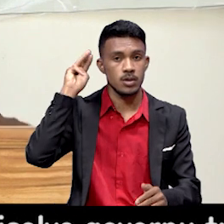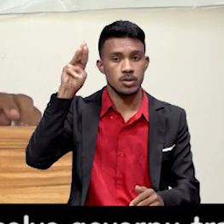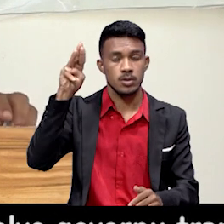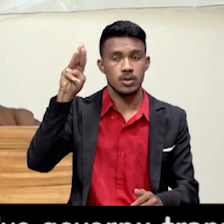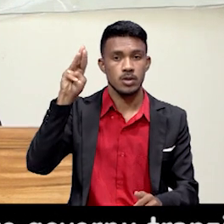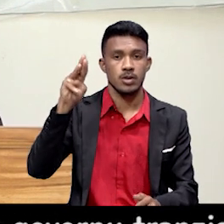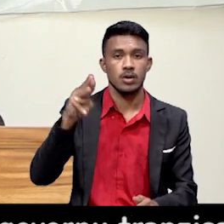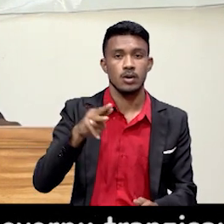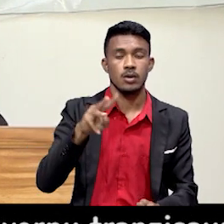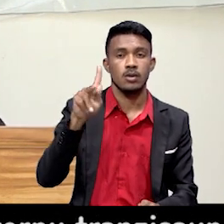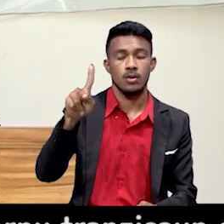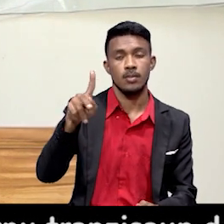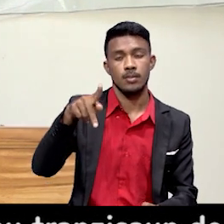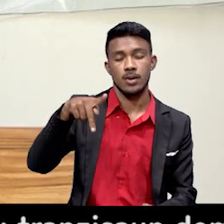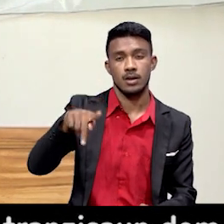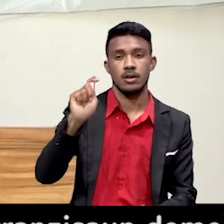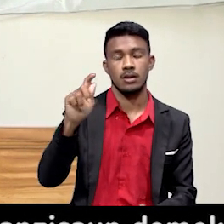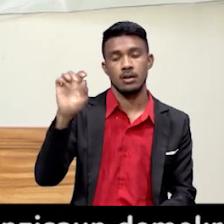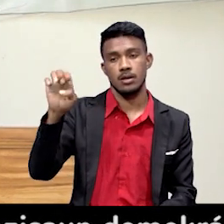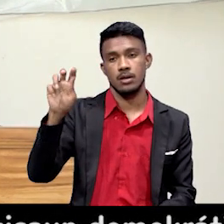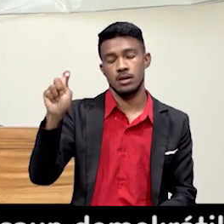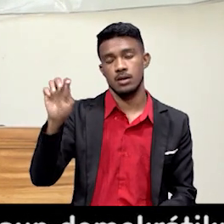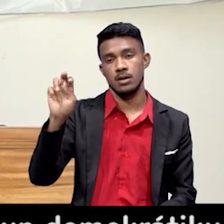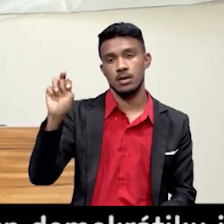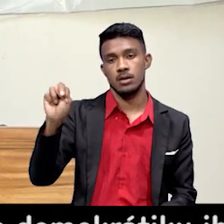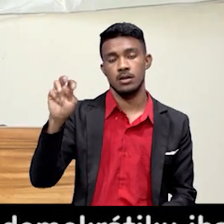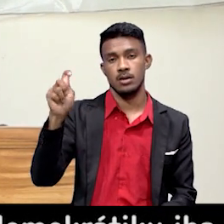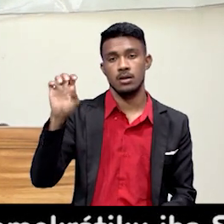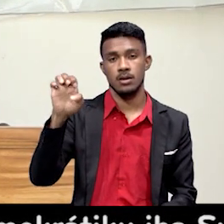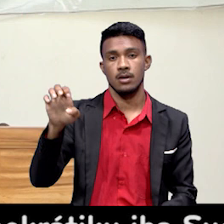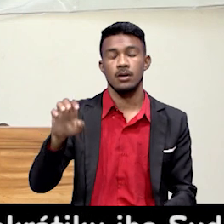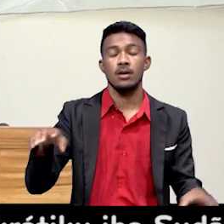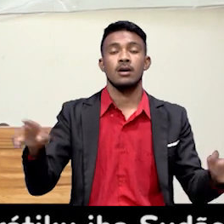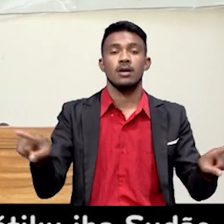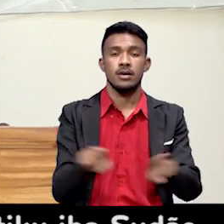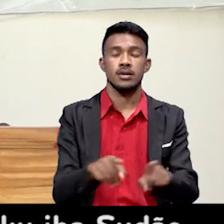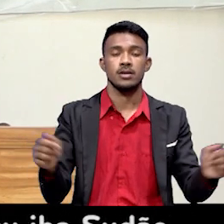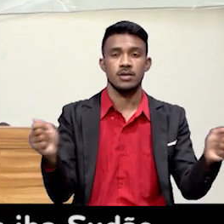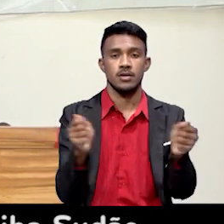sobre segurança social a fosse de fundamentação relaciona ao